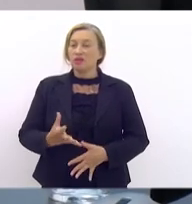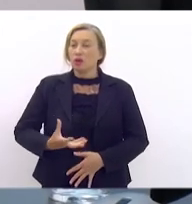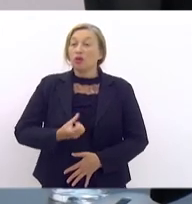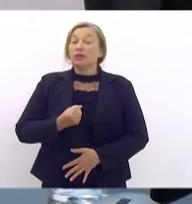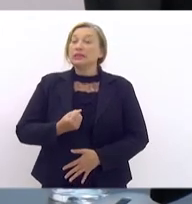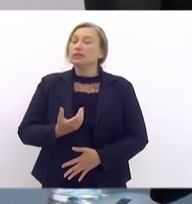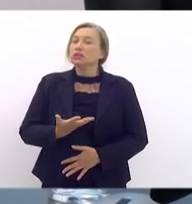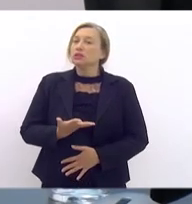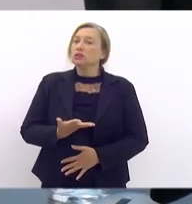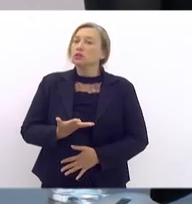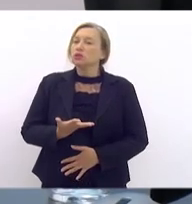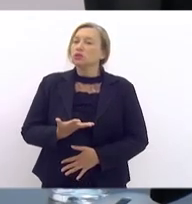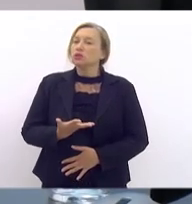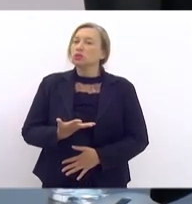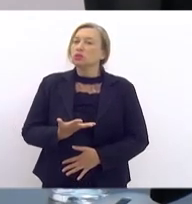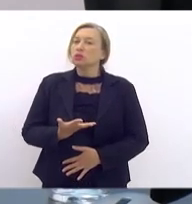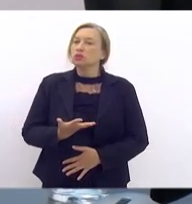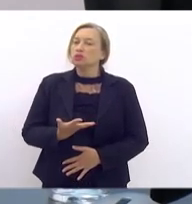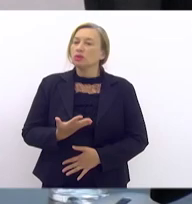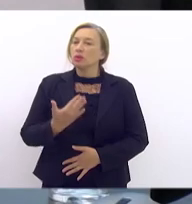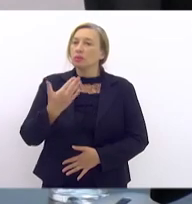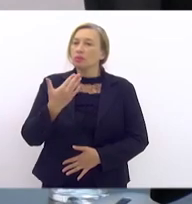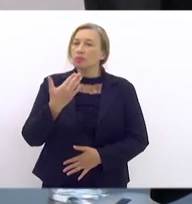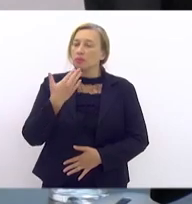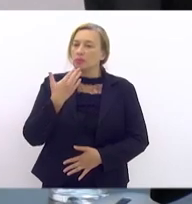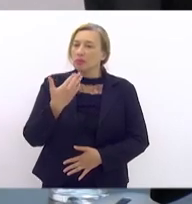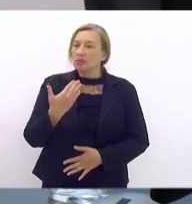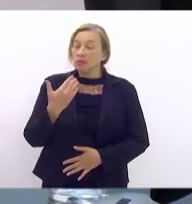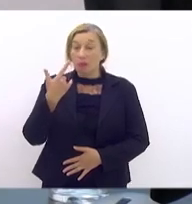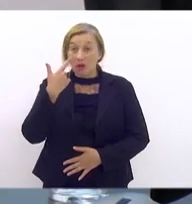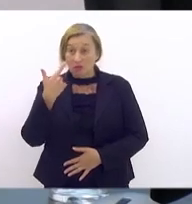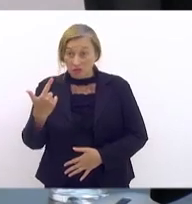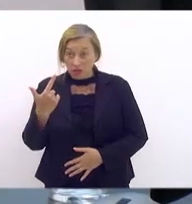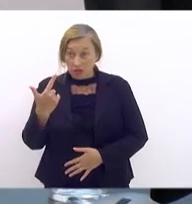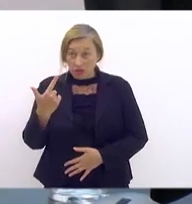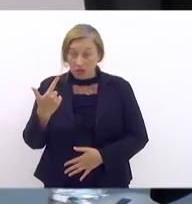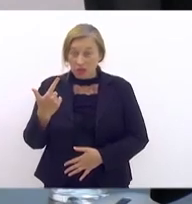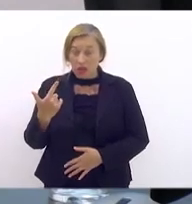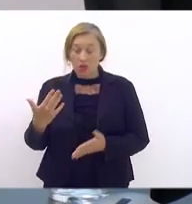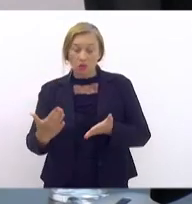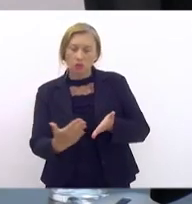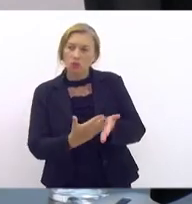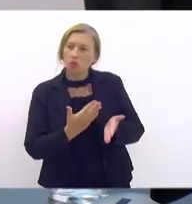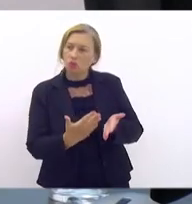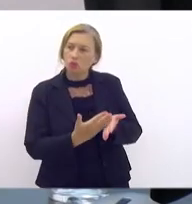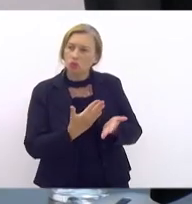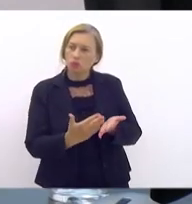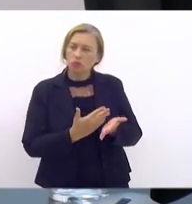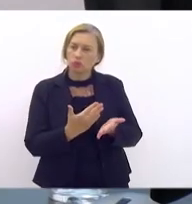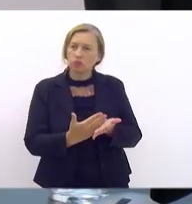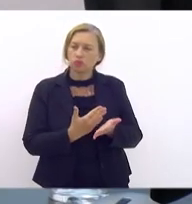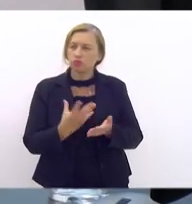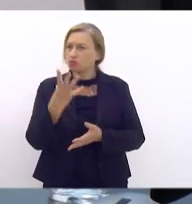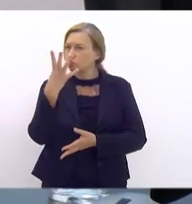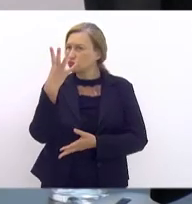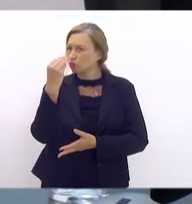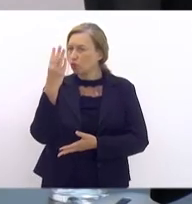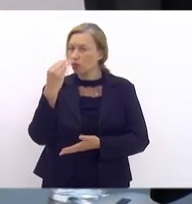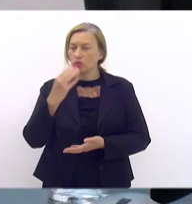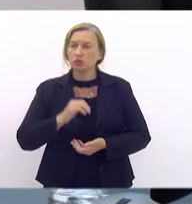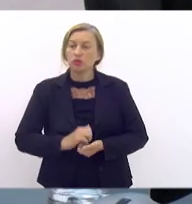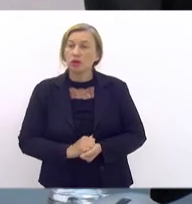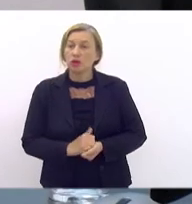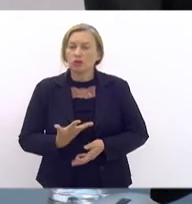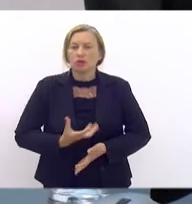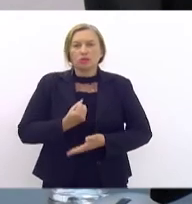de e eu pedi para ver um desses dessas desse mosaico de fotografias eh eu tive a